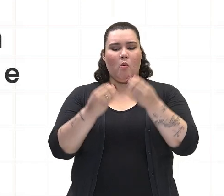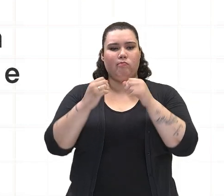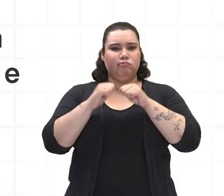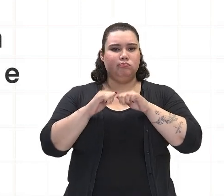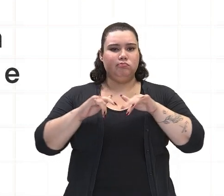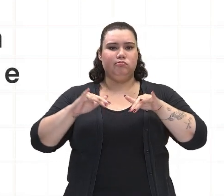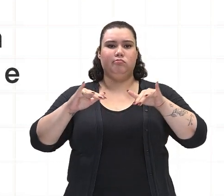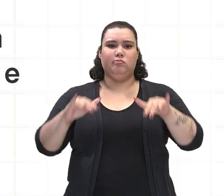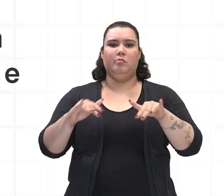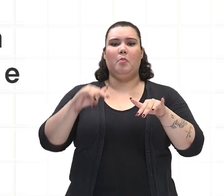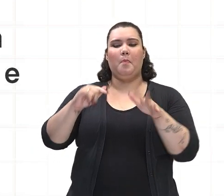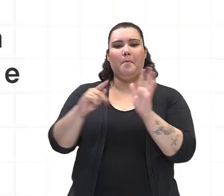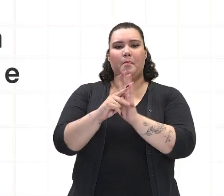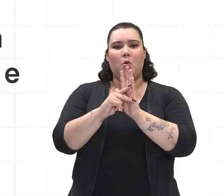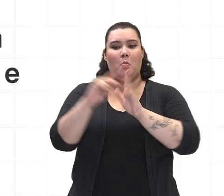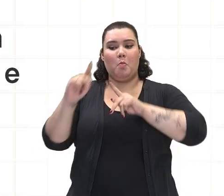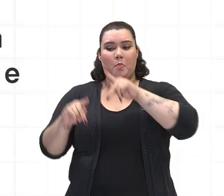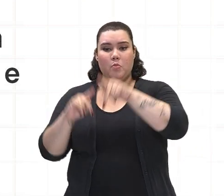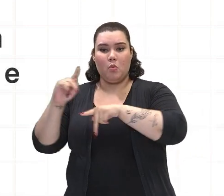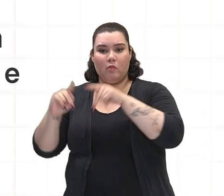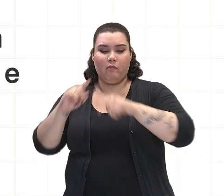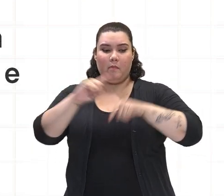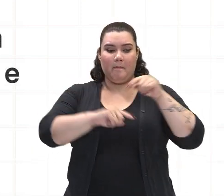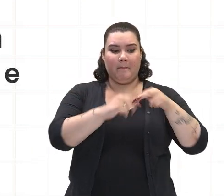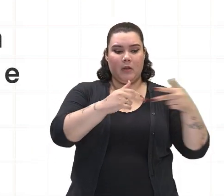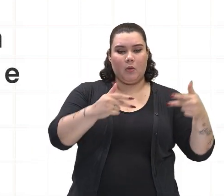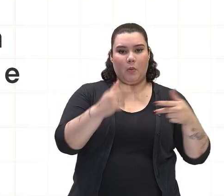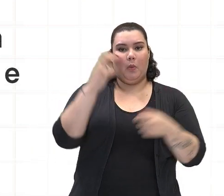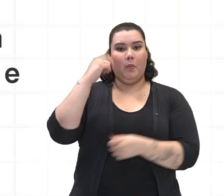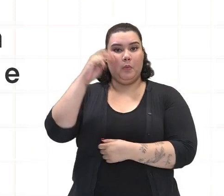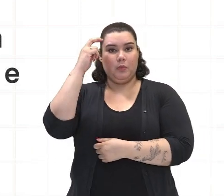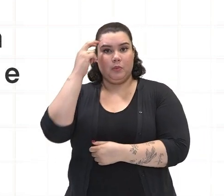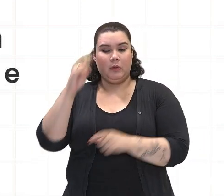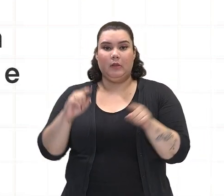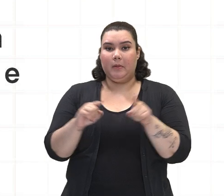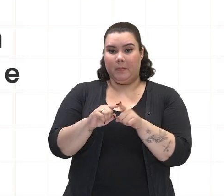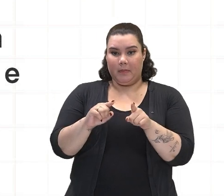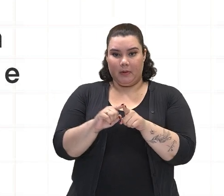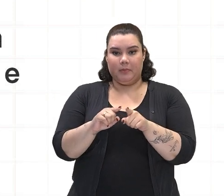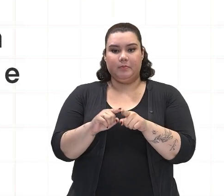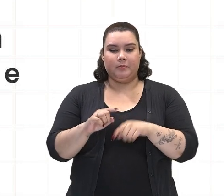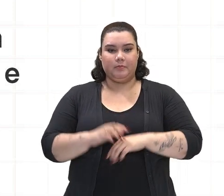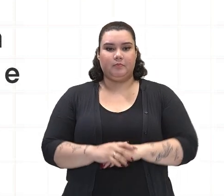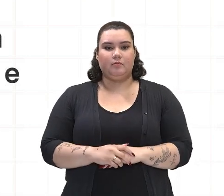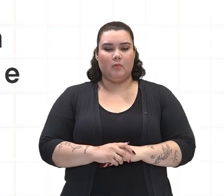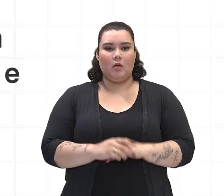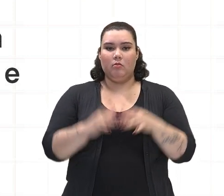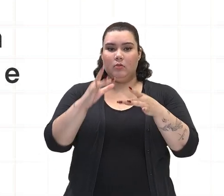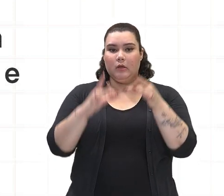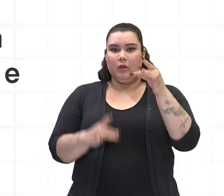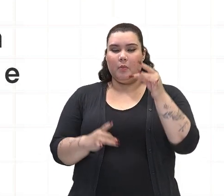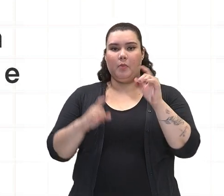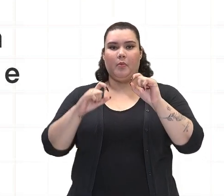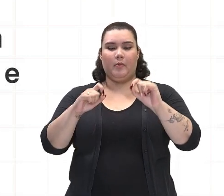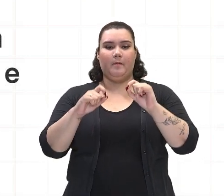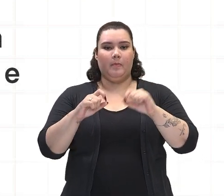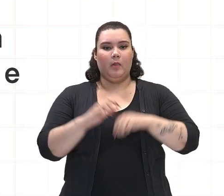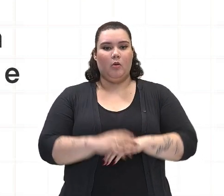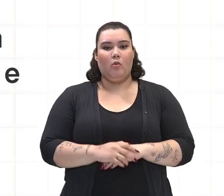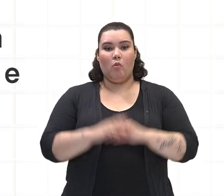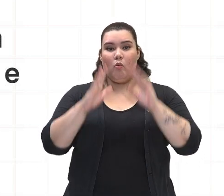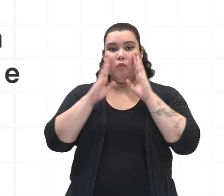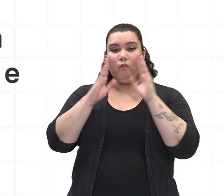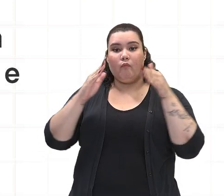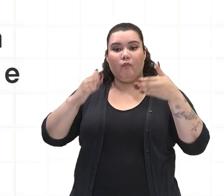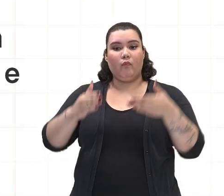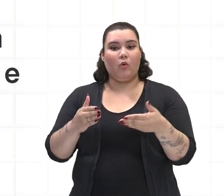e circulação de povos, produtos e culturas. No nosso detalhamento, nós vamos verificar o